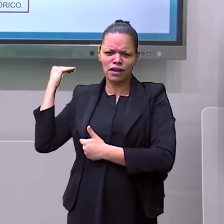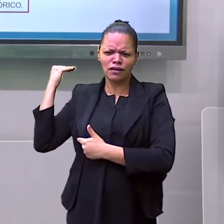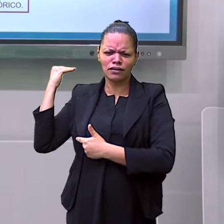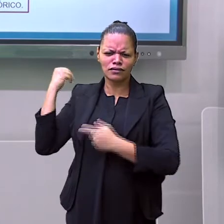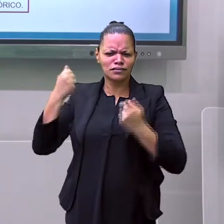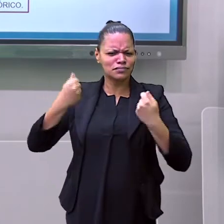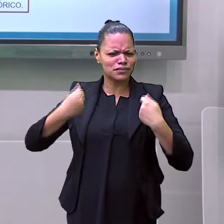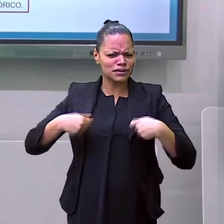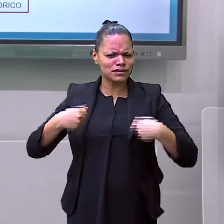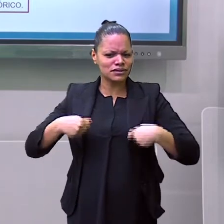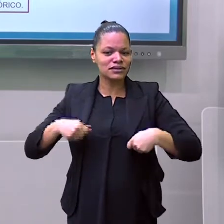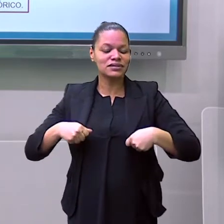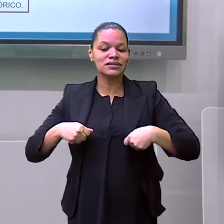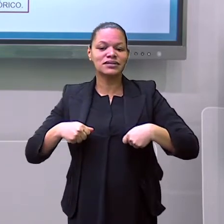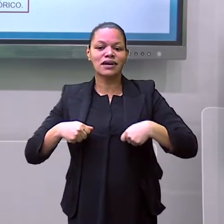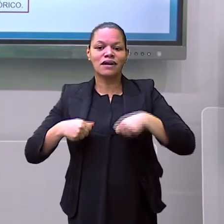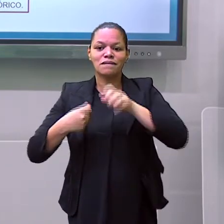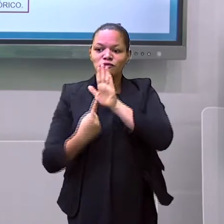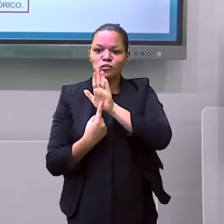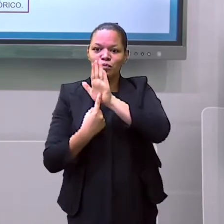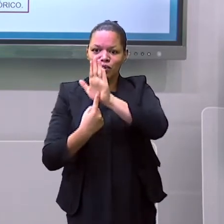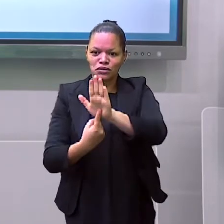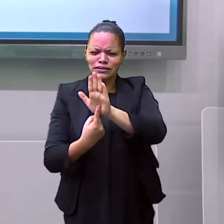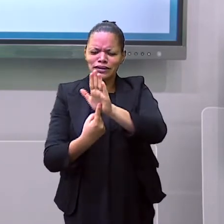do tempo cronológico.